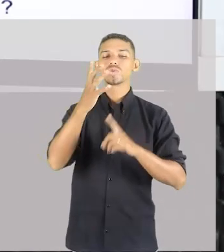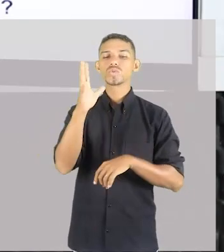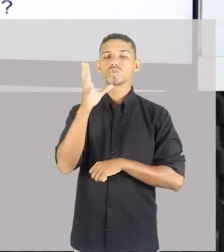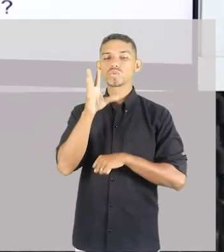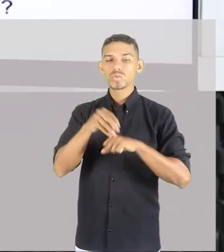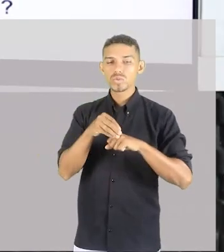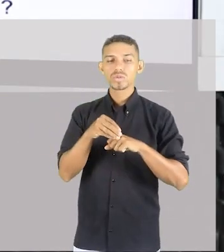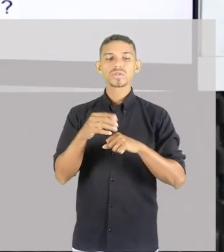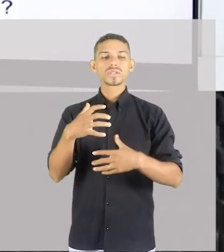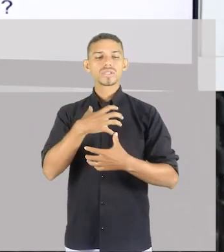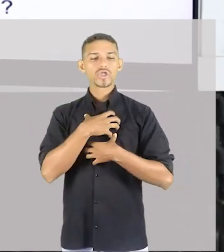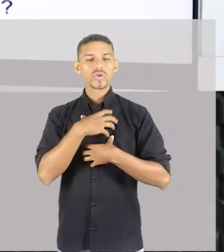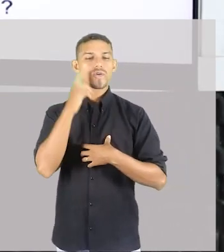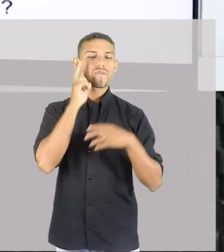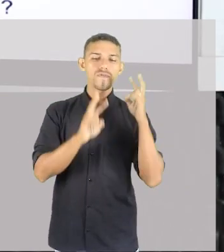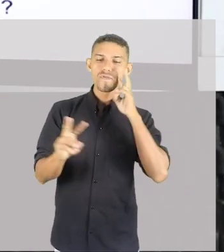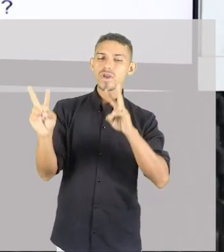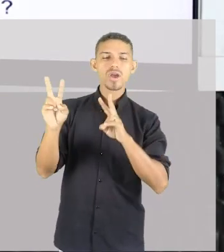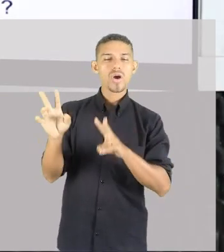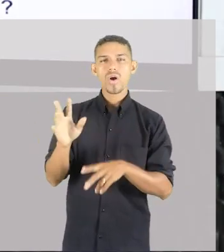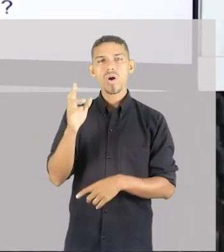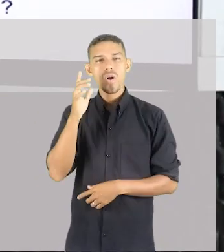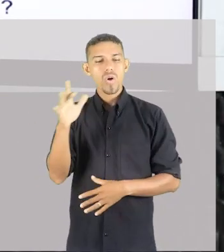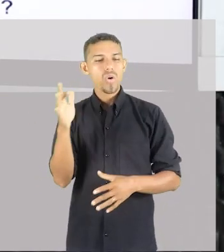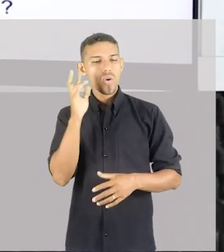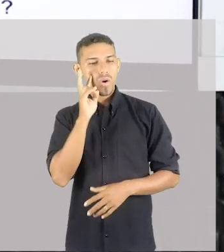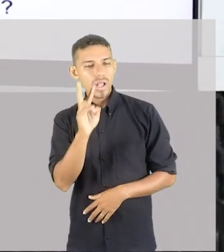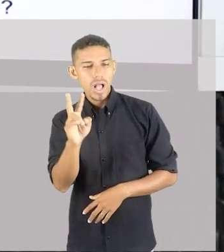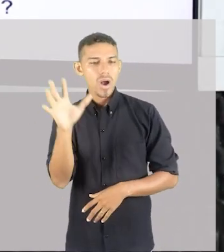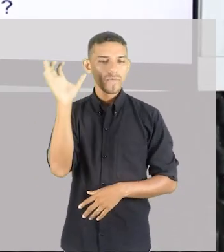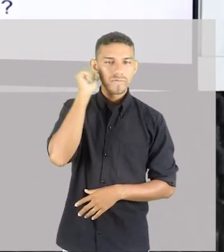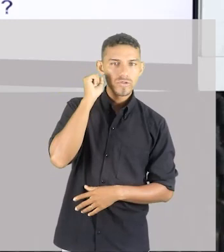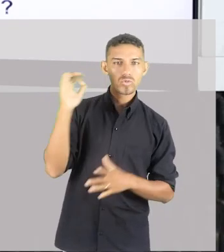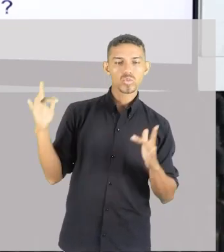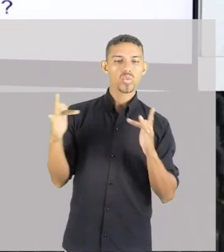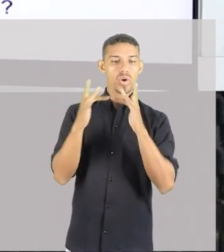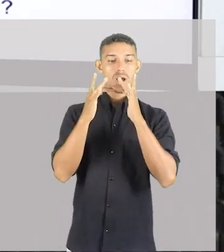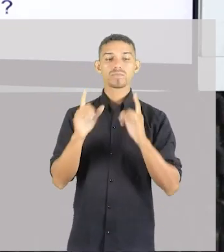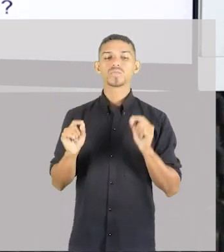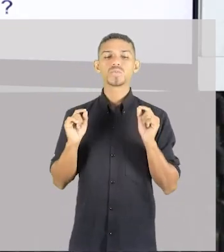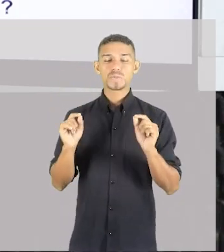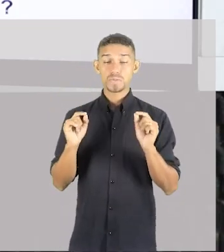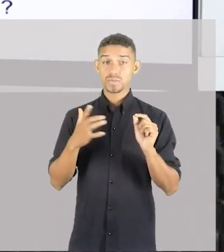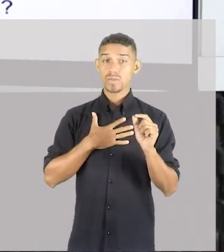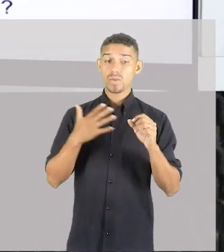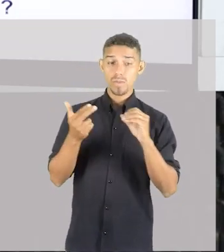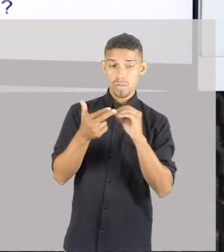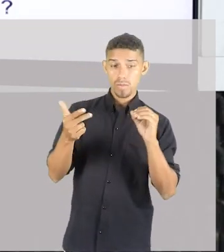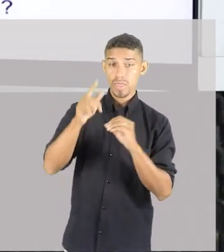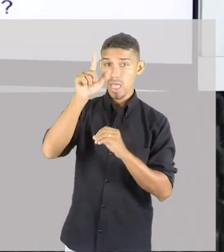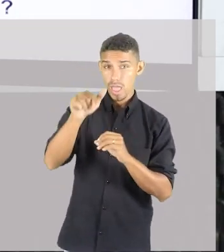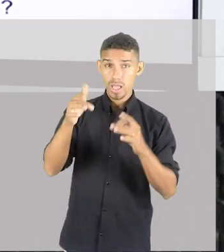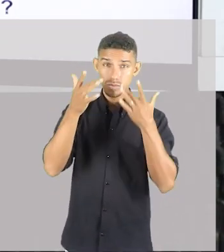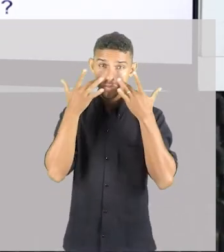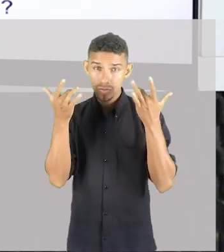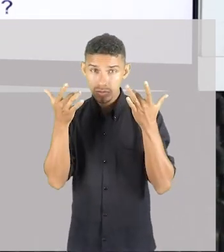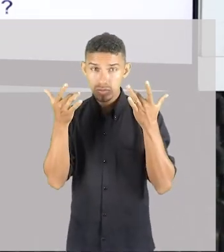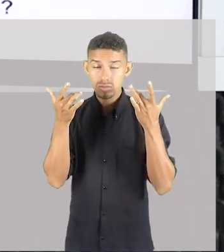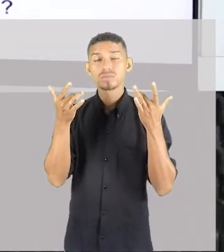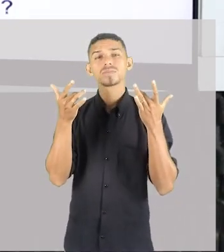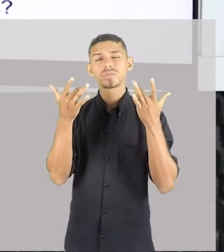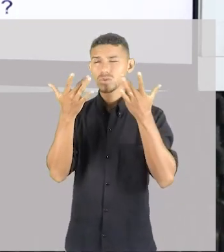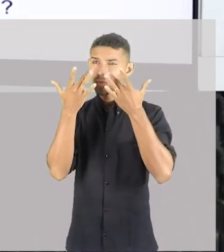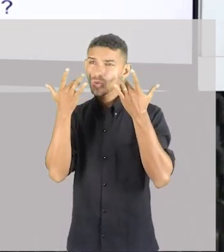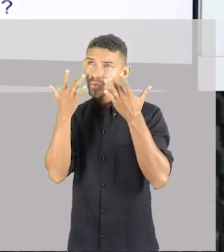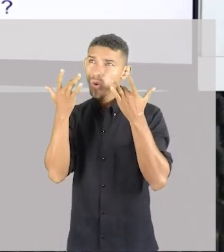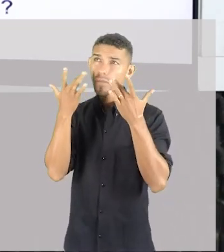pelo ato de sentir, ver, olhar, ouvir ou tocar? O que faz um objeto ser arte? Toda obra de arte deve ser